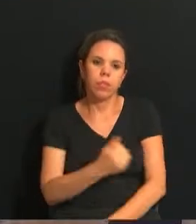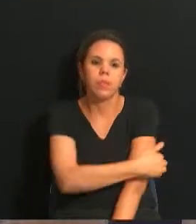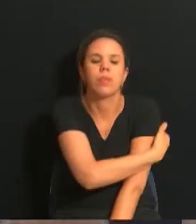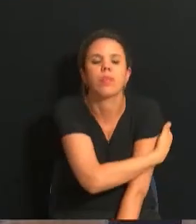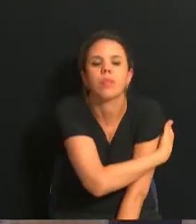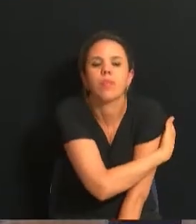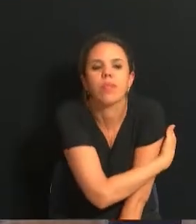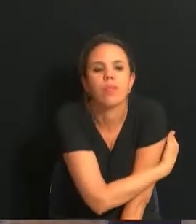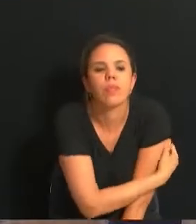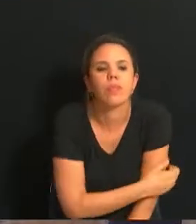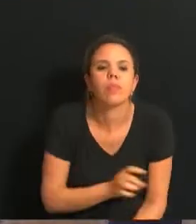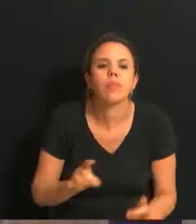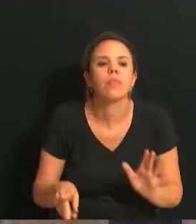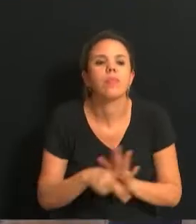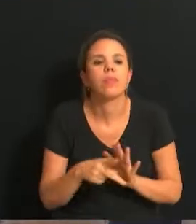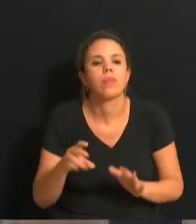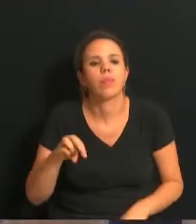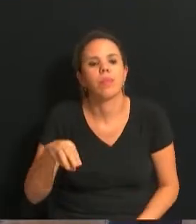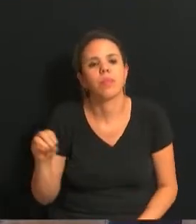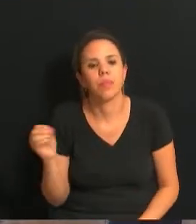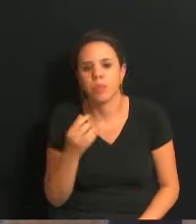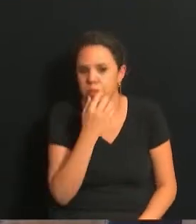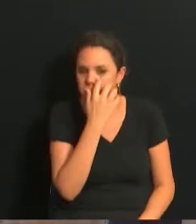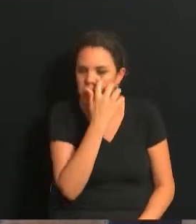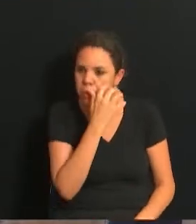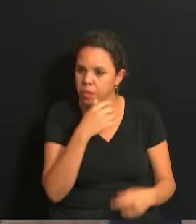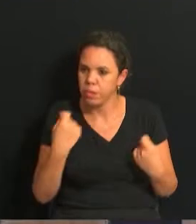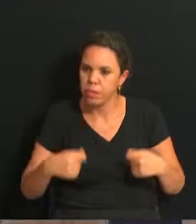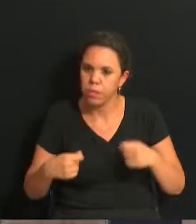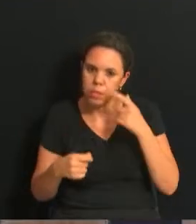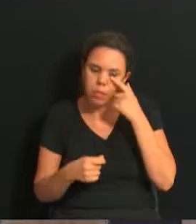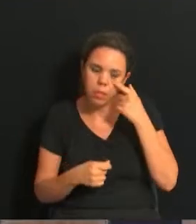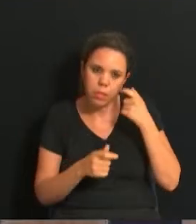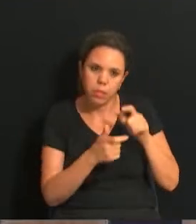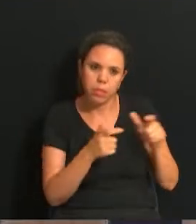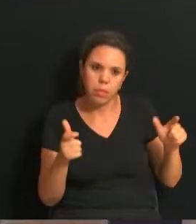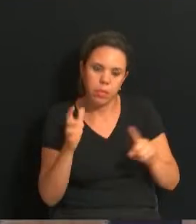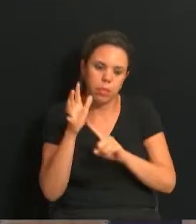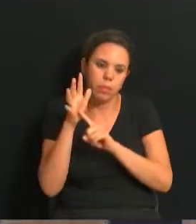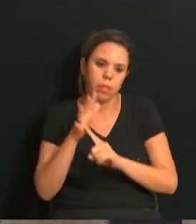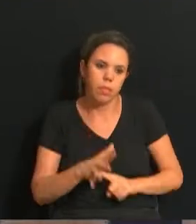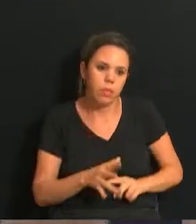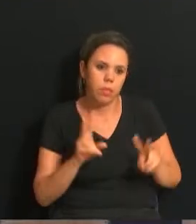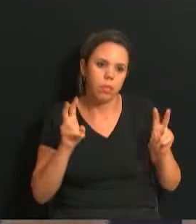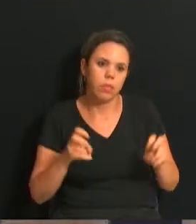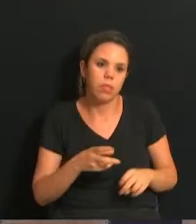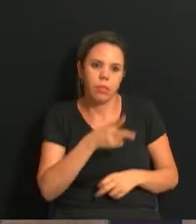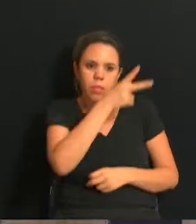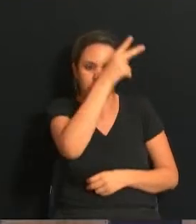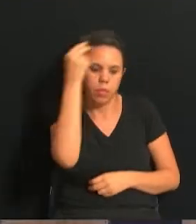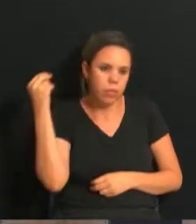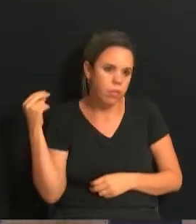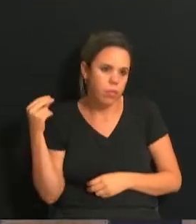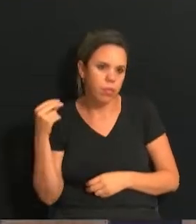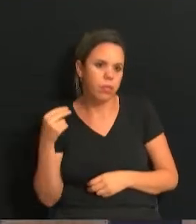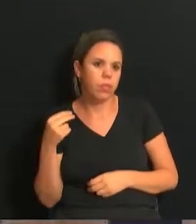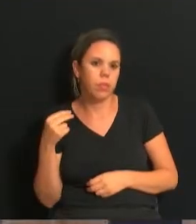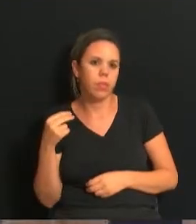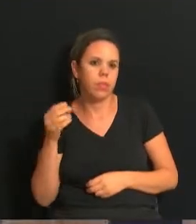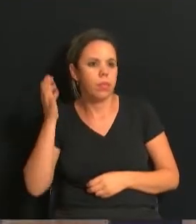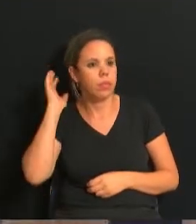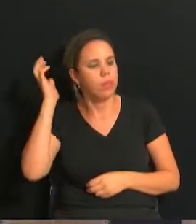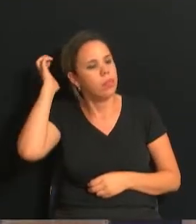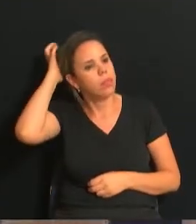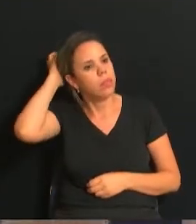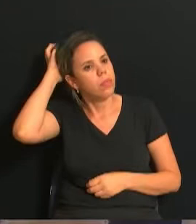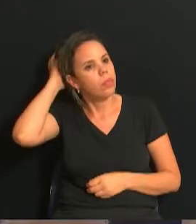destinadas especificamente para o SEAMO, e a gente precisa aumentar a pressão sobre o executivo, sobre o prefeito Dário Saad,